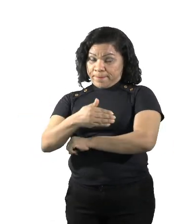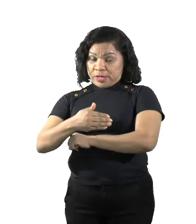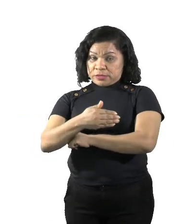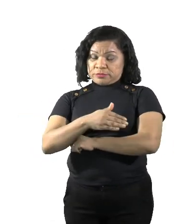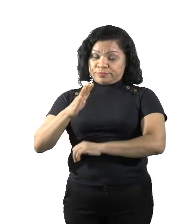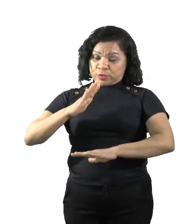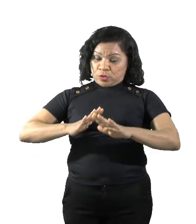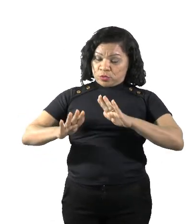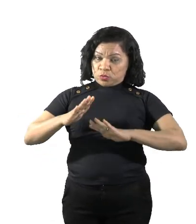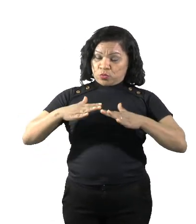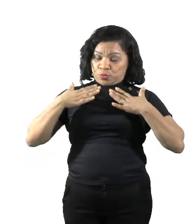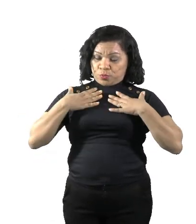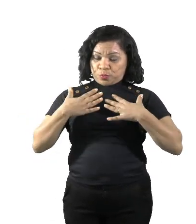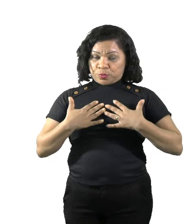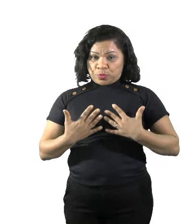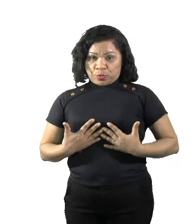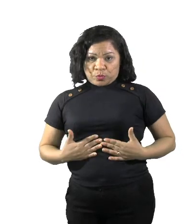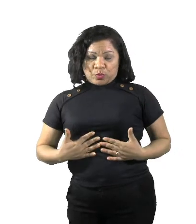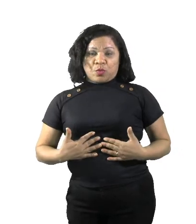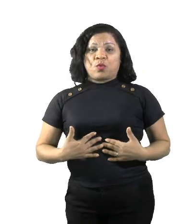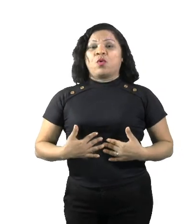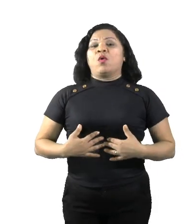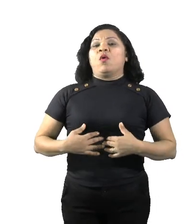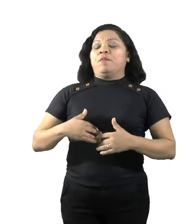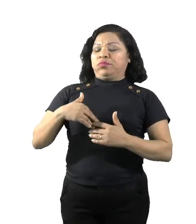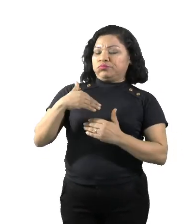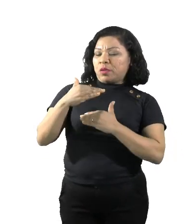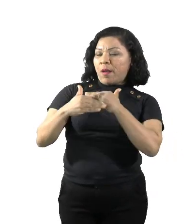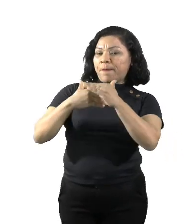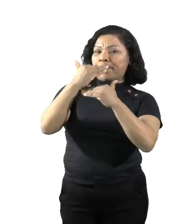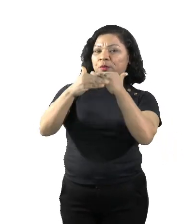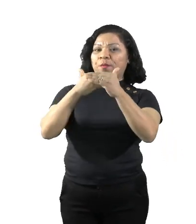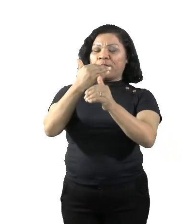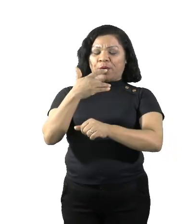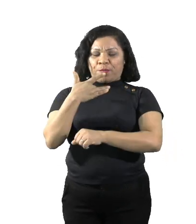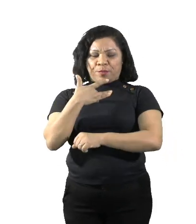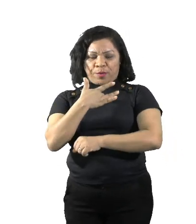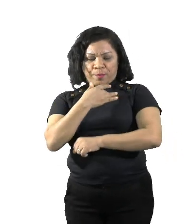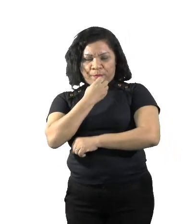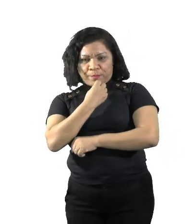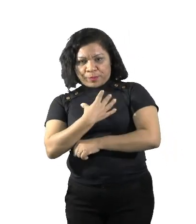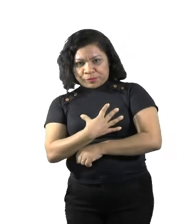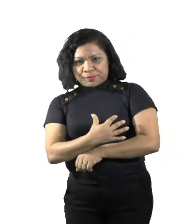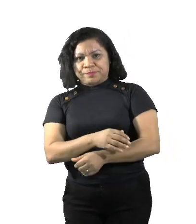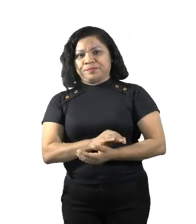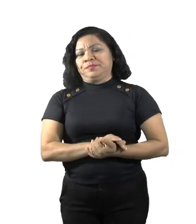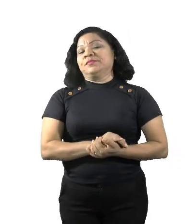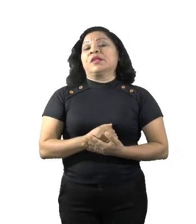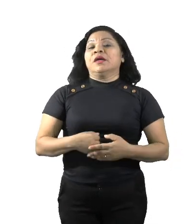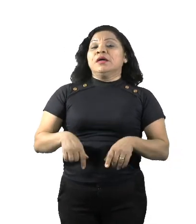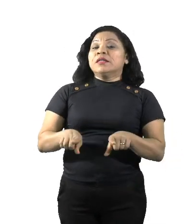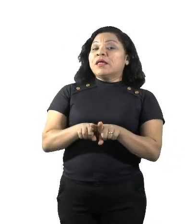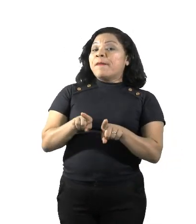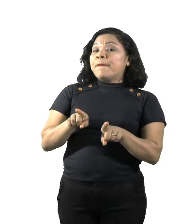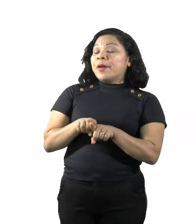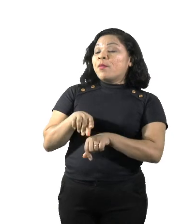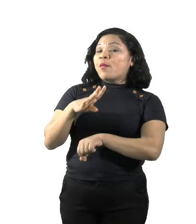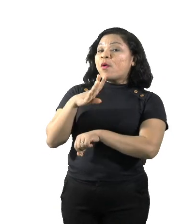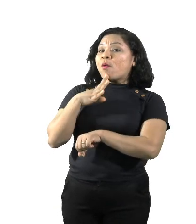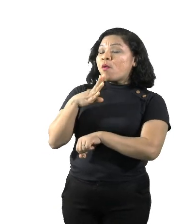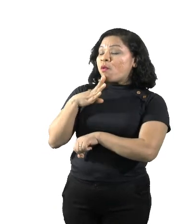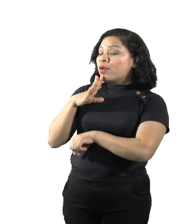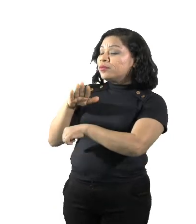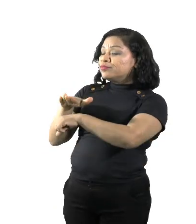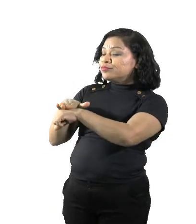seu corpo e da promoção do seu bem-estar. Reconhecer quando é chamado por seu nome